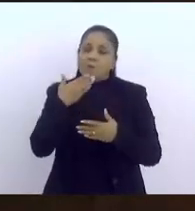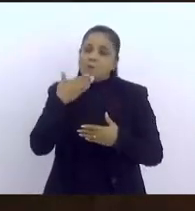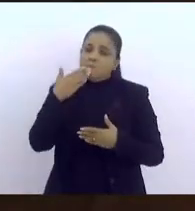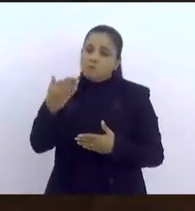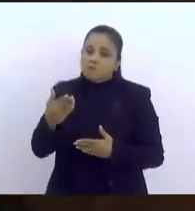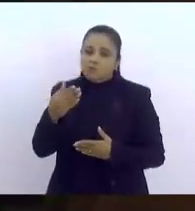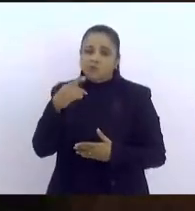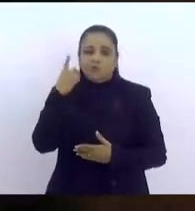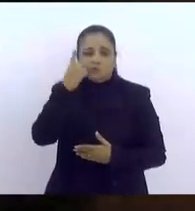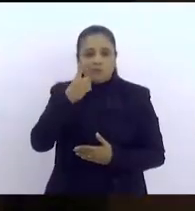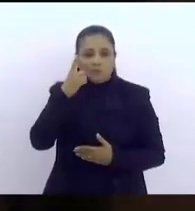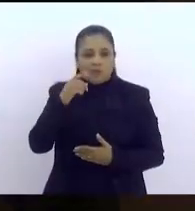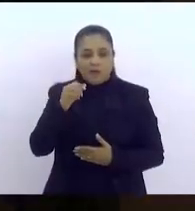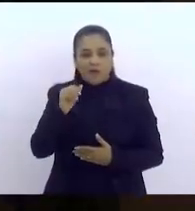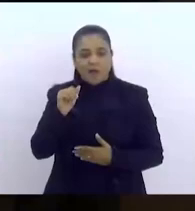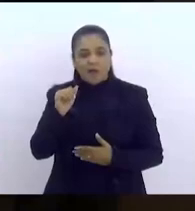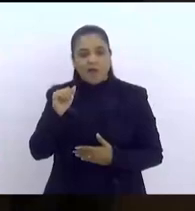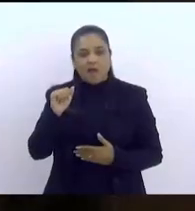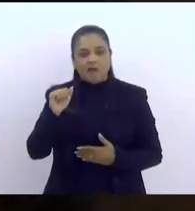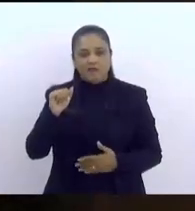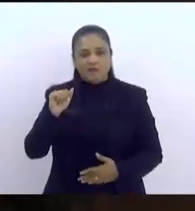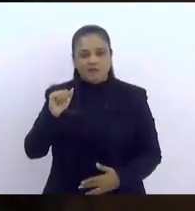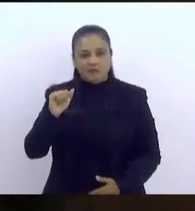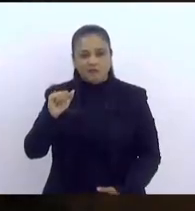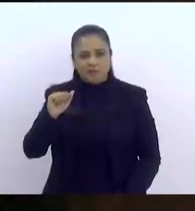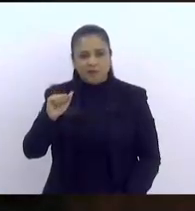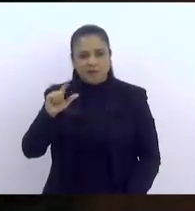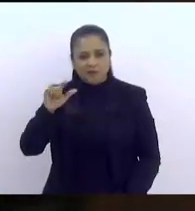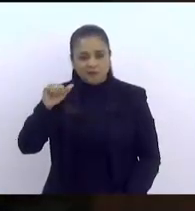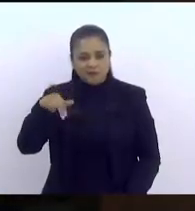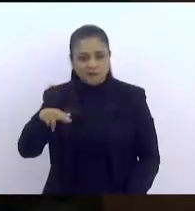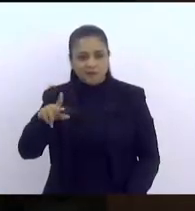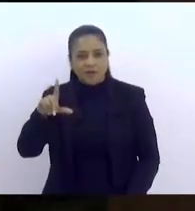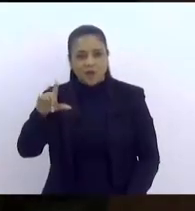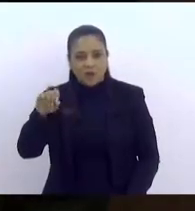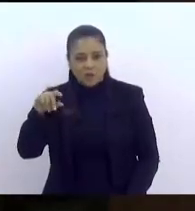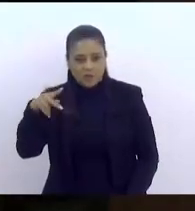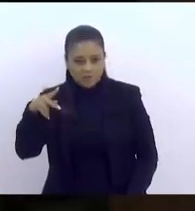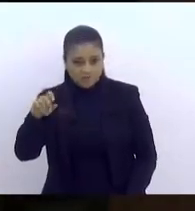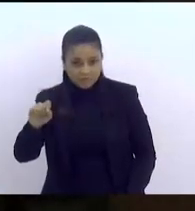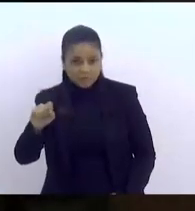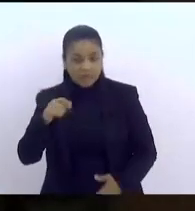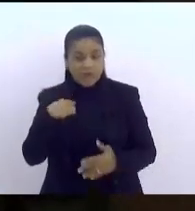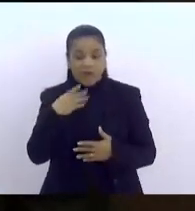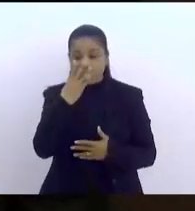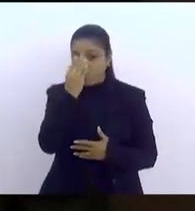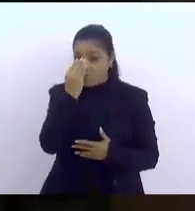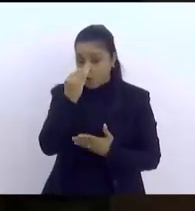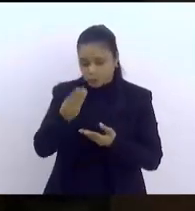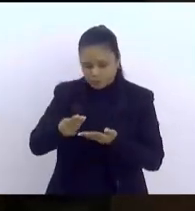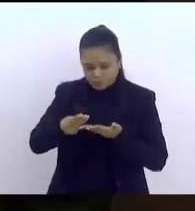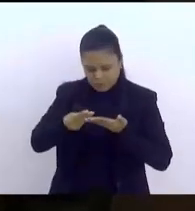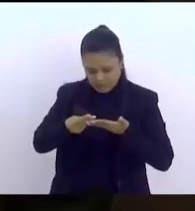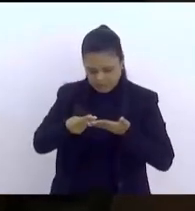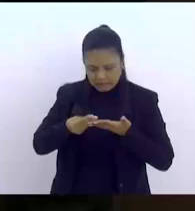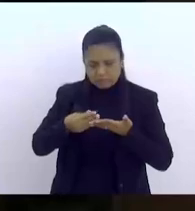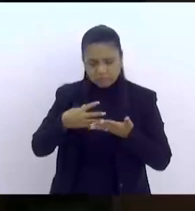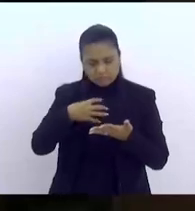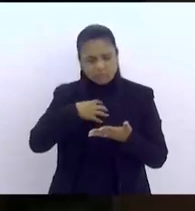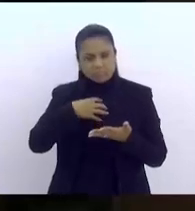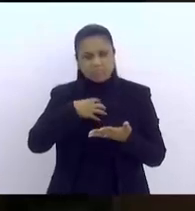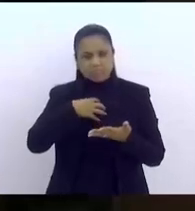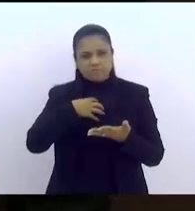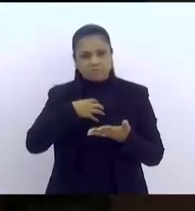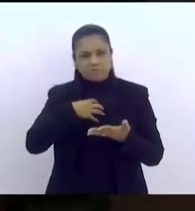as fotos que ele exibiu aqui, porque trazia comigo a sensação de que estava